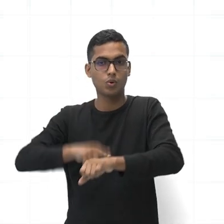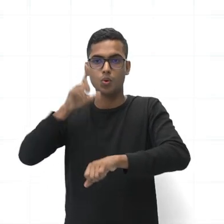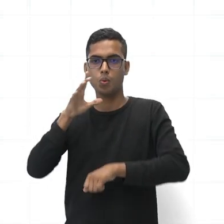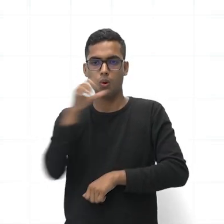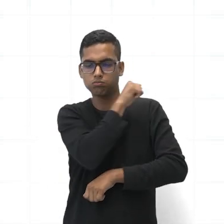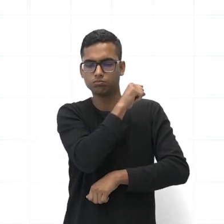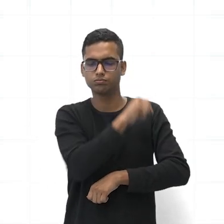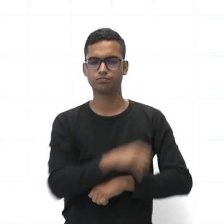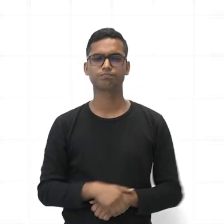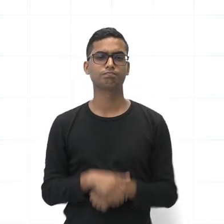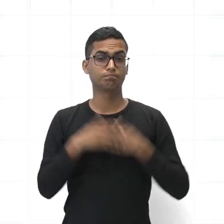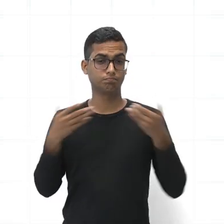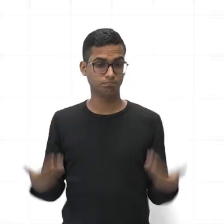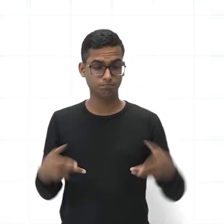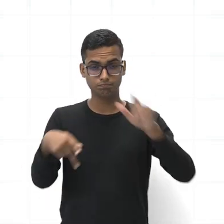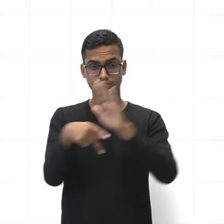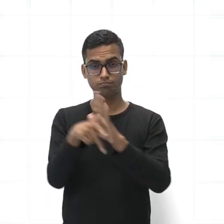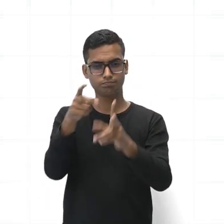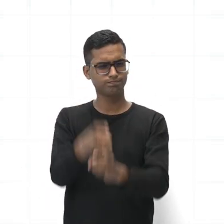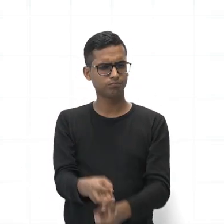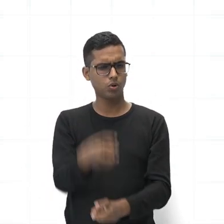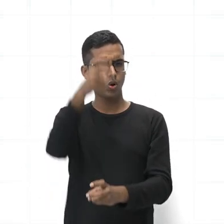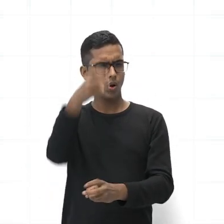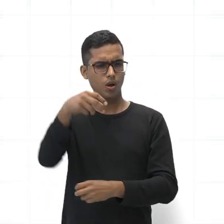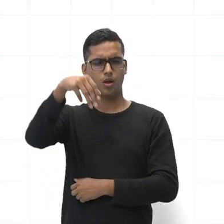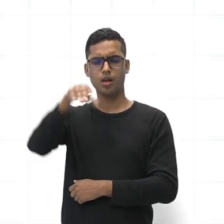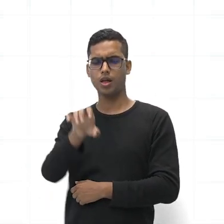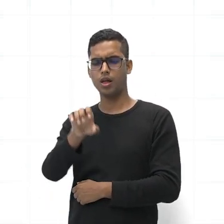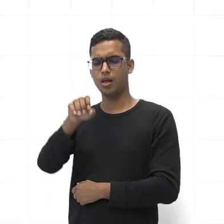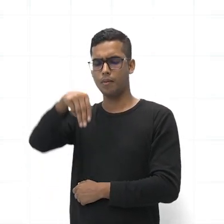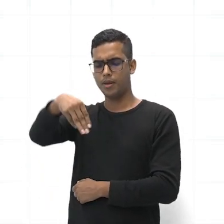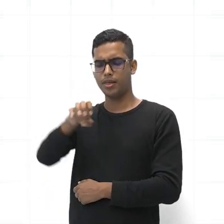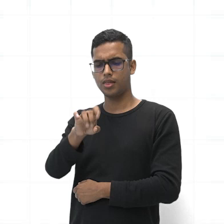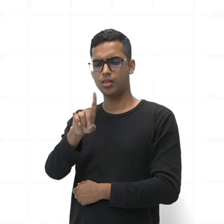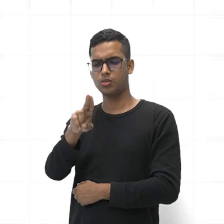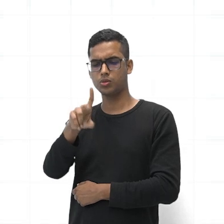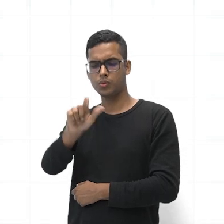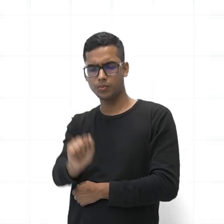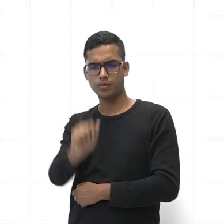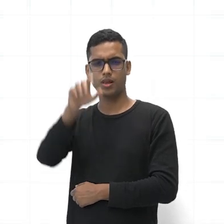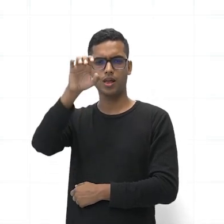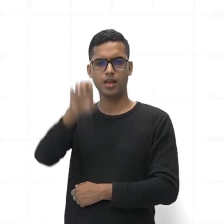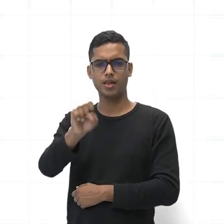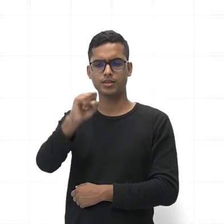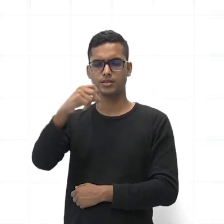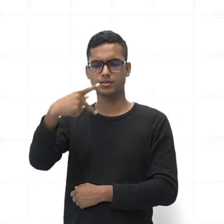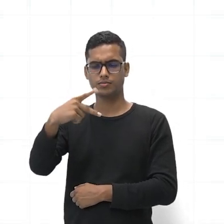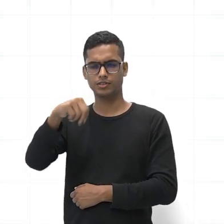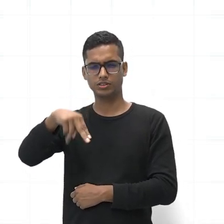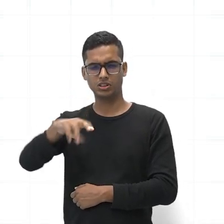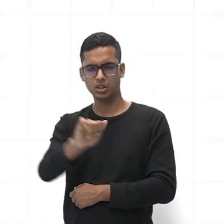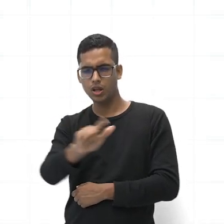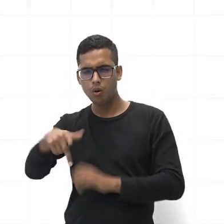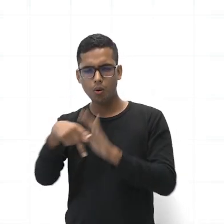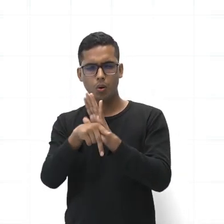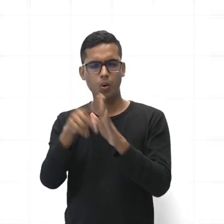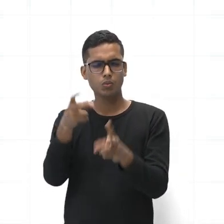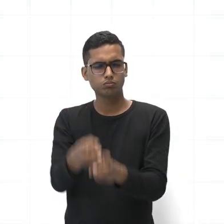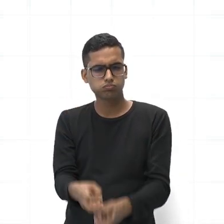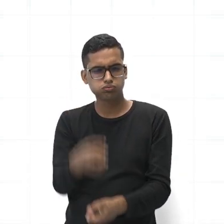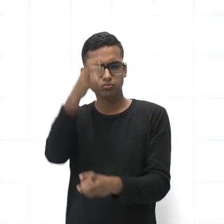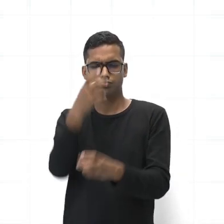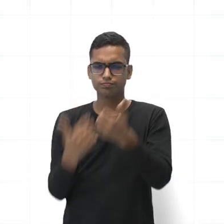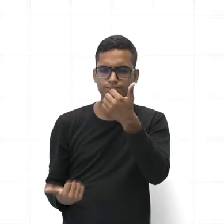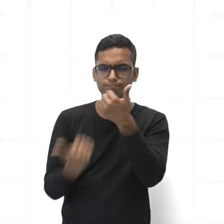segundos. Já a medula espinal, ela vai atuar como um maestro secundário, um maestro auxiliar, né,